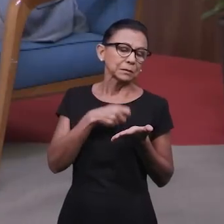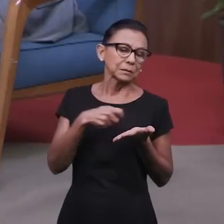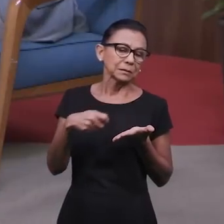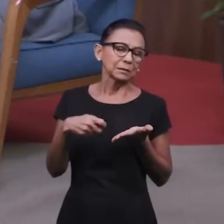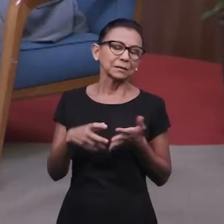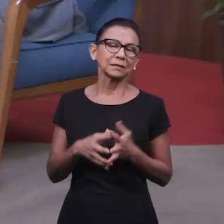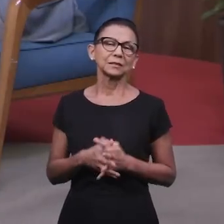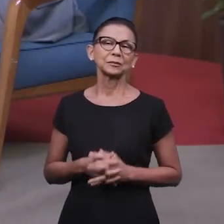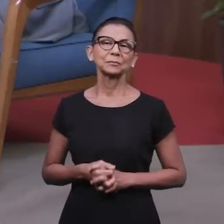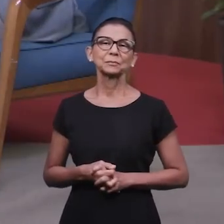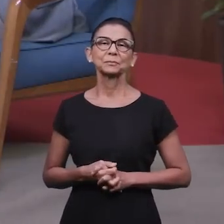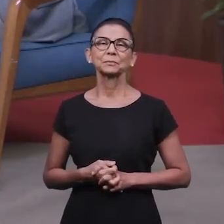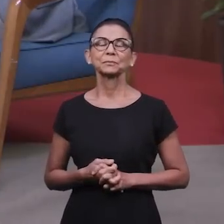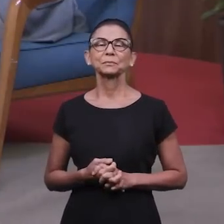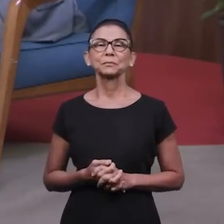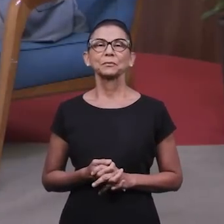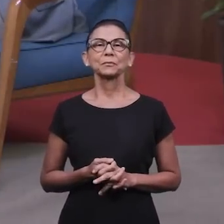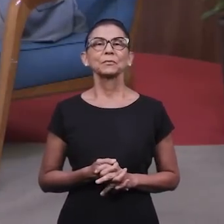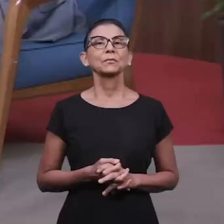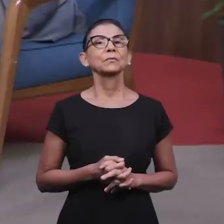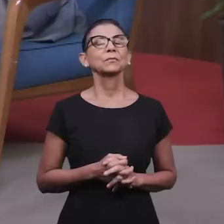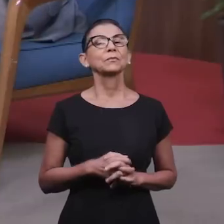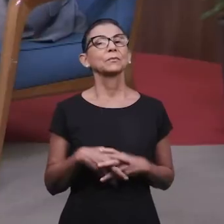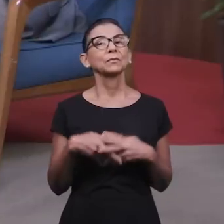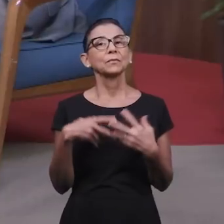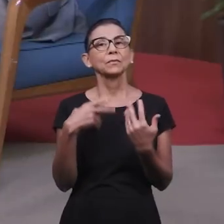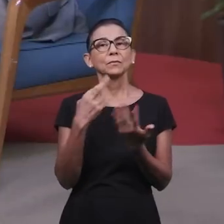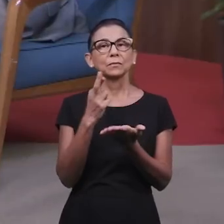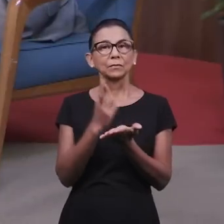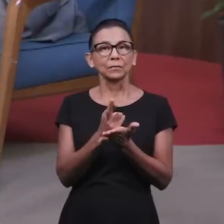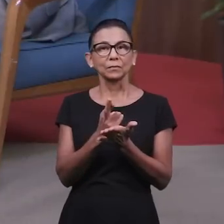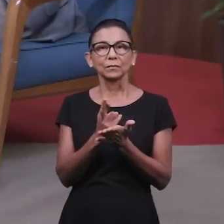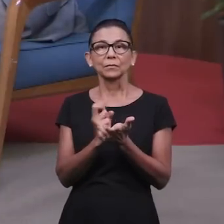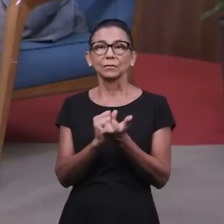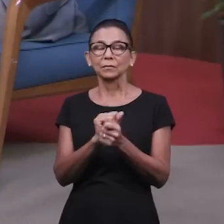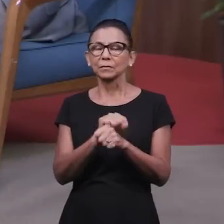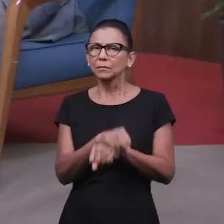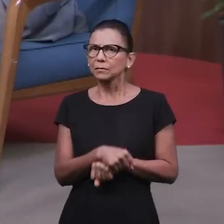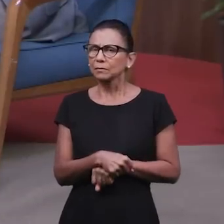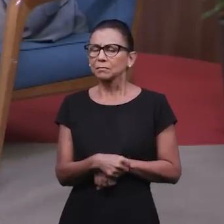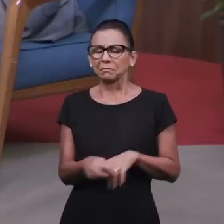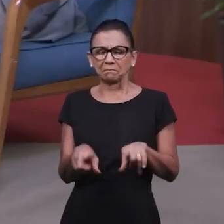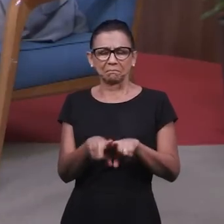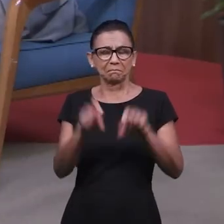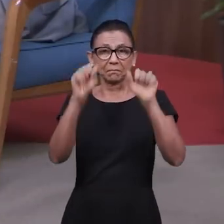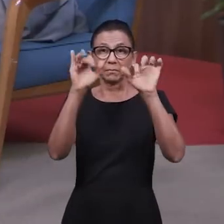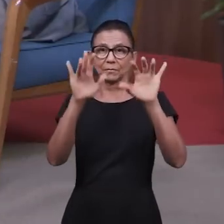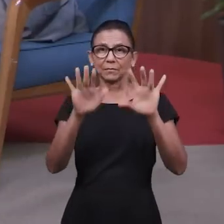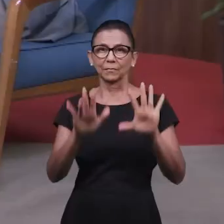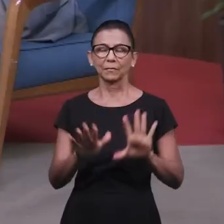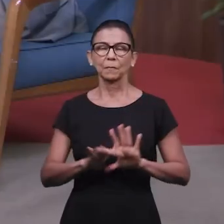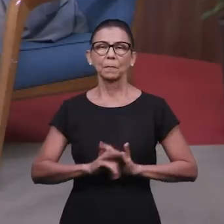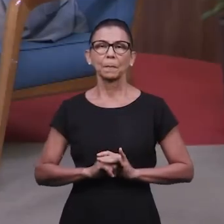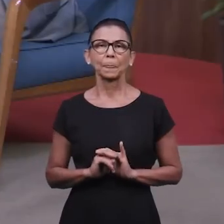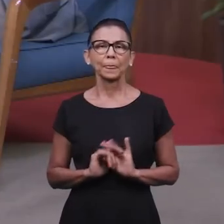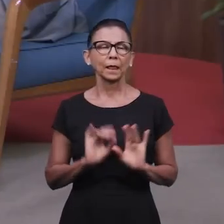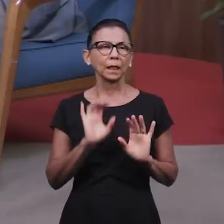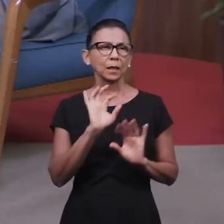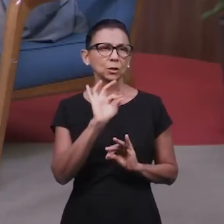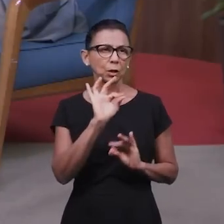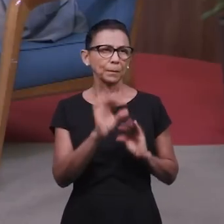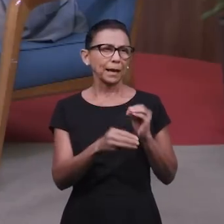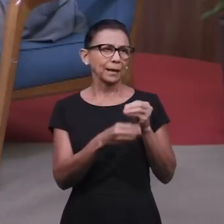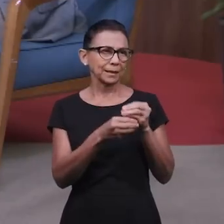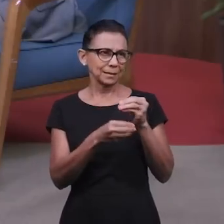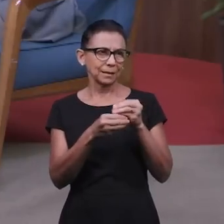Muito edificante. Né? E isso se reflete no próprio seminário que vem na sequência, Claro, né? Uma bênção. claro. Foi só para